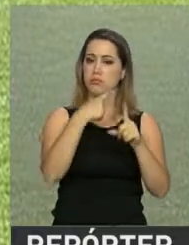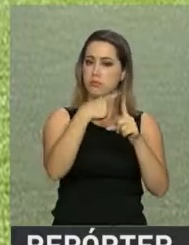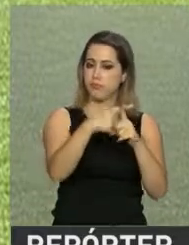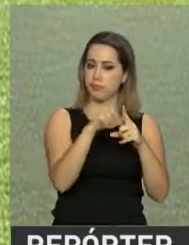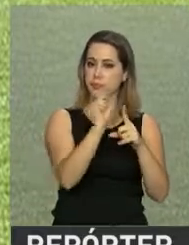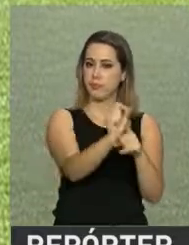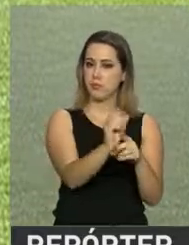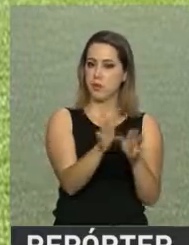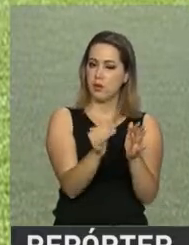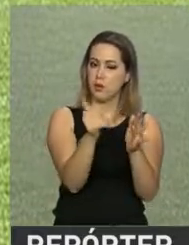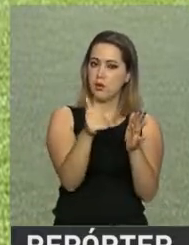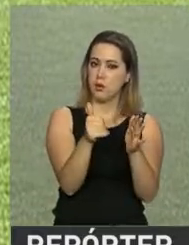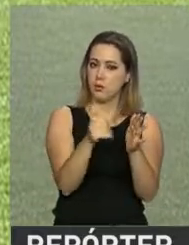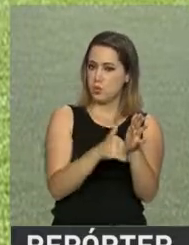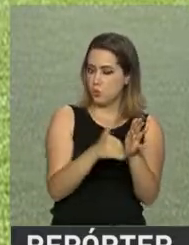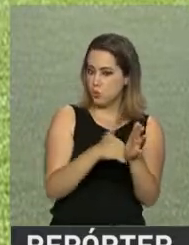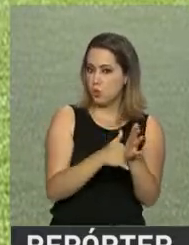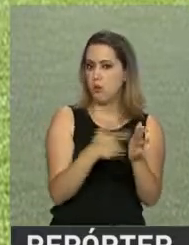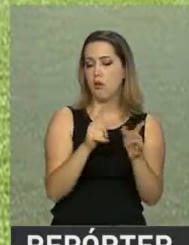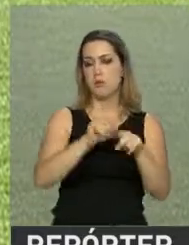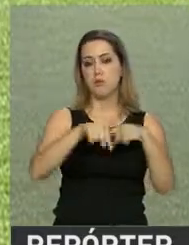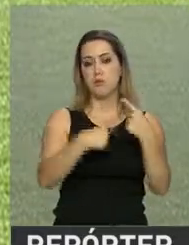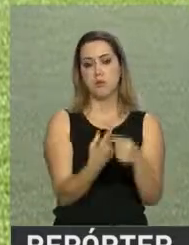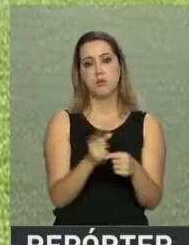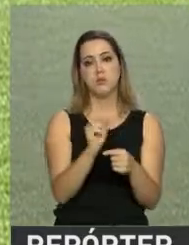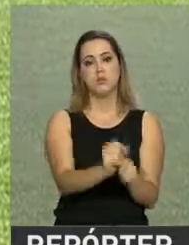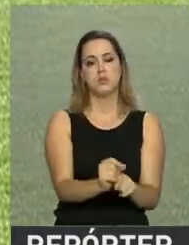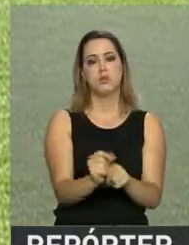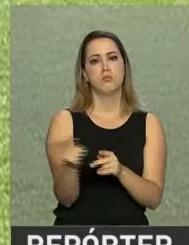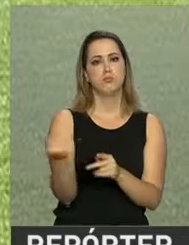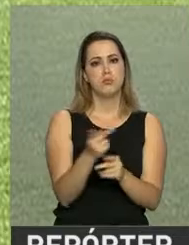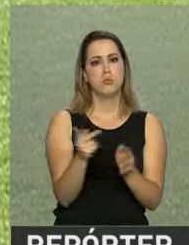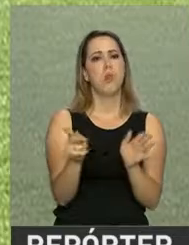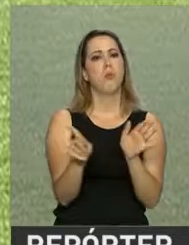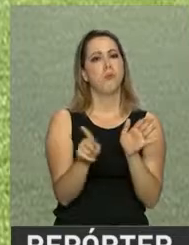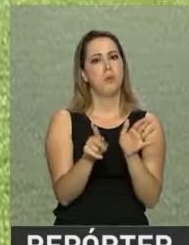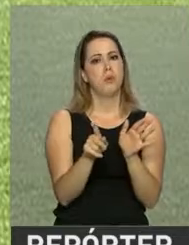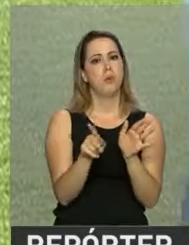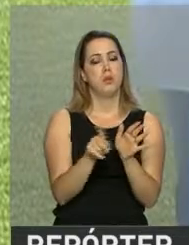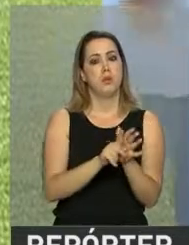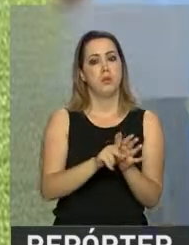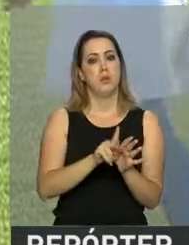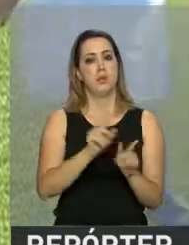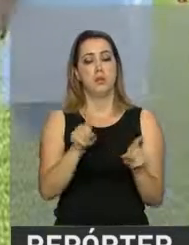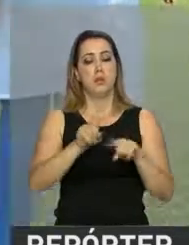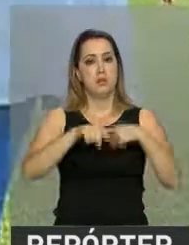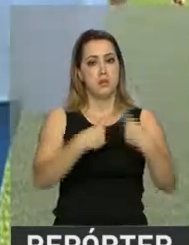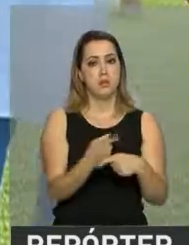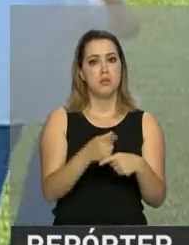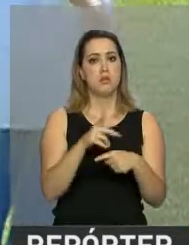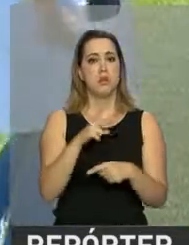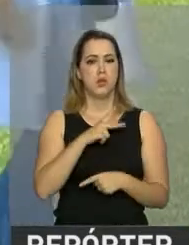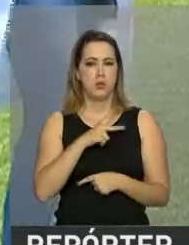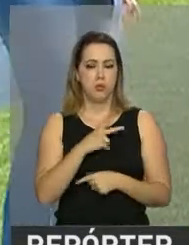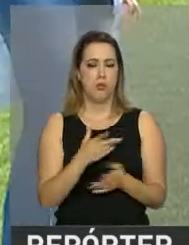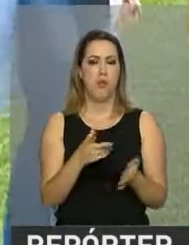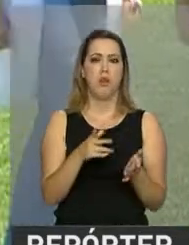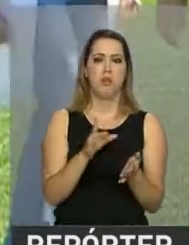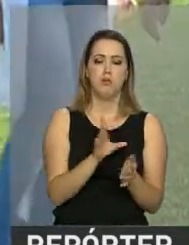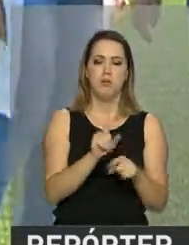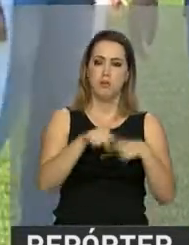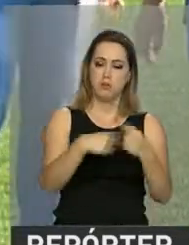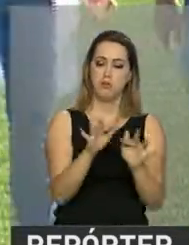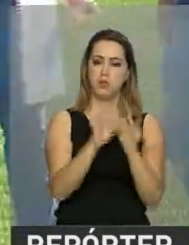Um momento mais particular, deve durar cerca de 1 hora entre os familiares e os corpos das vítimas. Depois, os portões do estádio vão